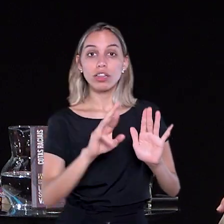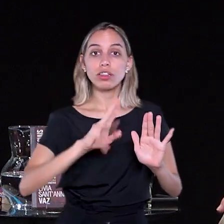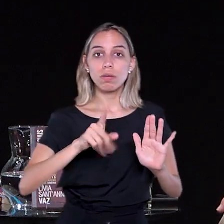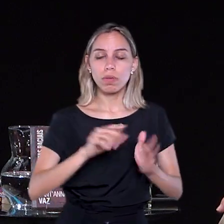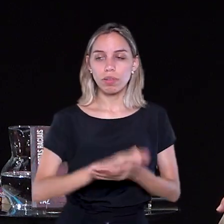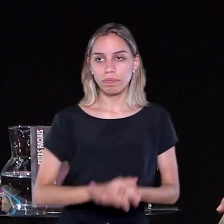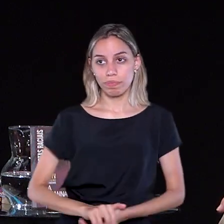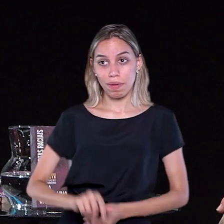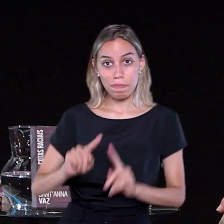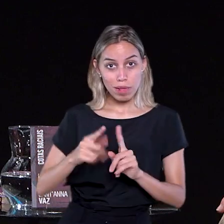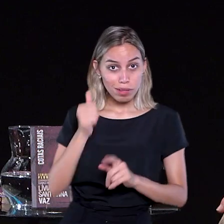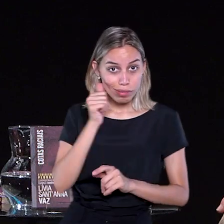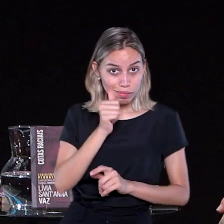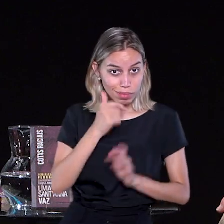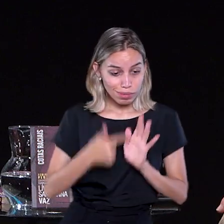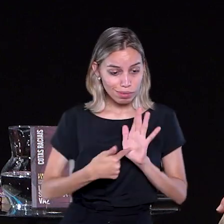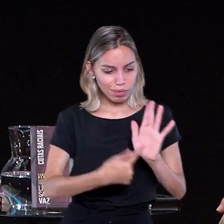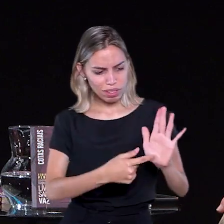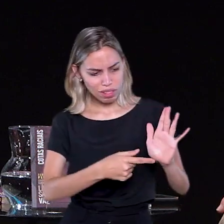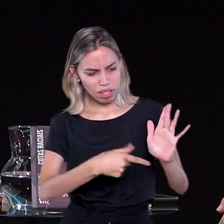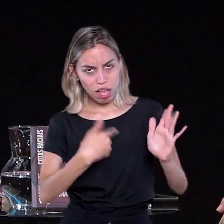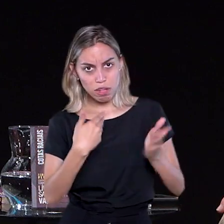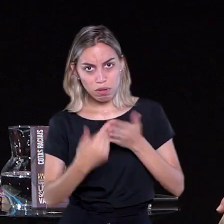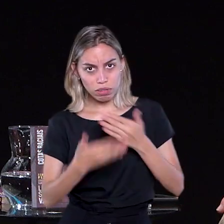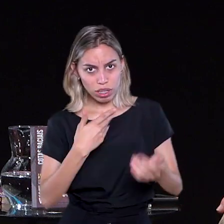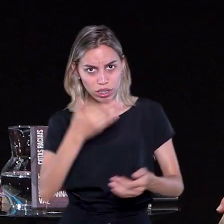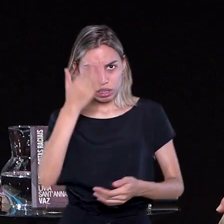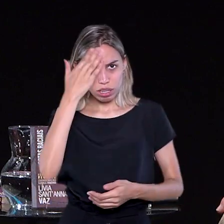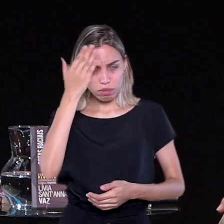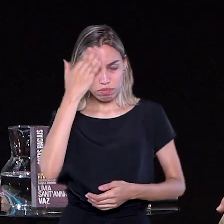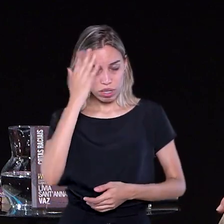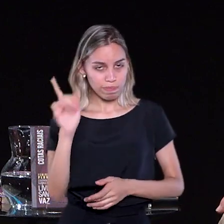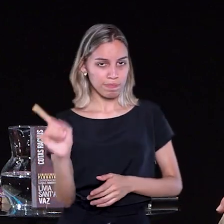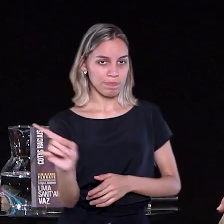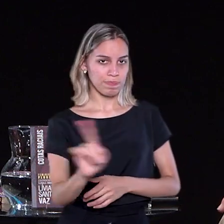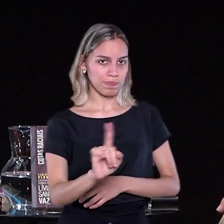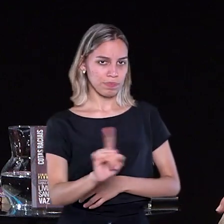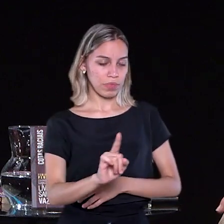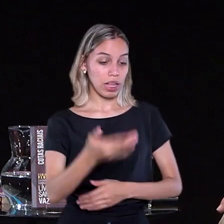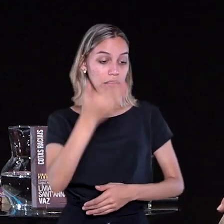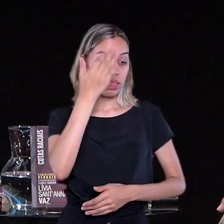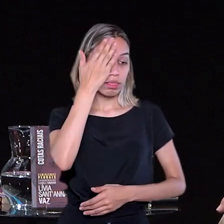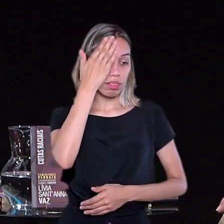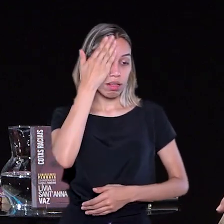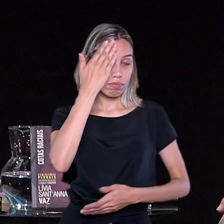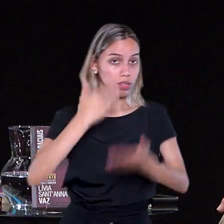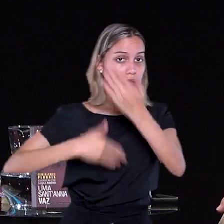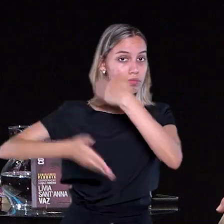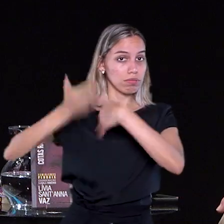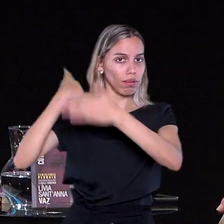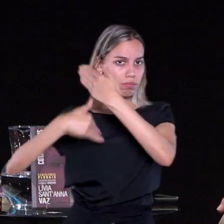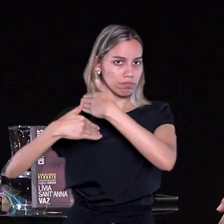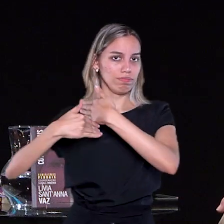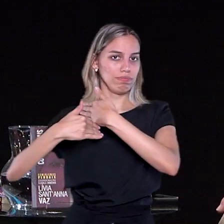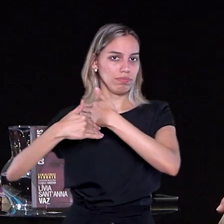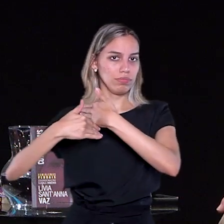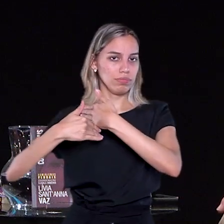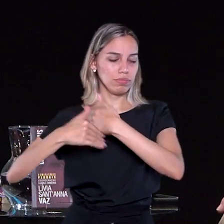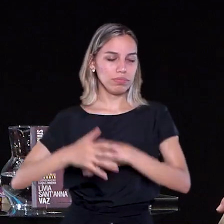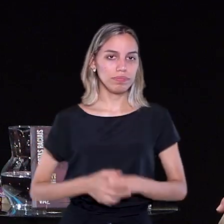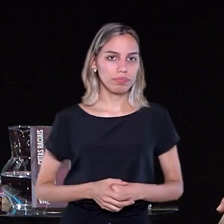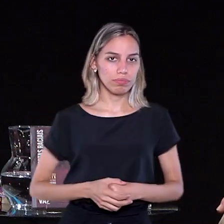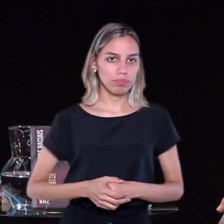não é qualquer saber alienígena. É um saber alienígena colonial, num contexto de colonização. Tá? Então, é muito